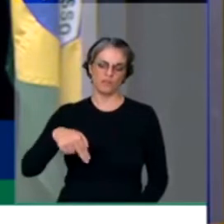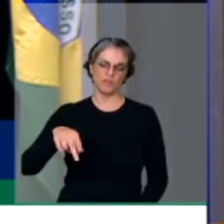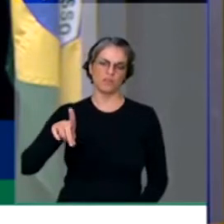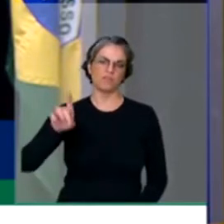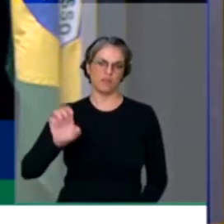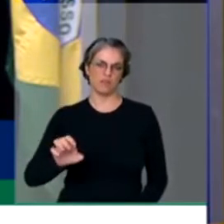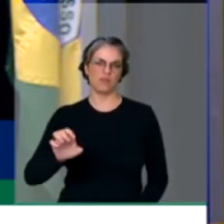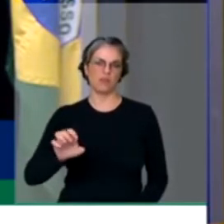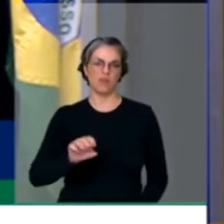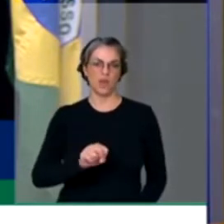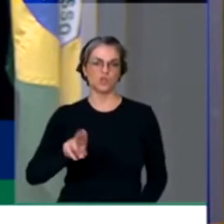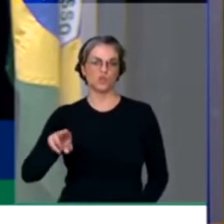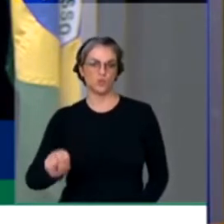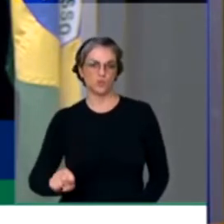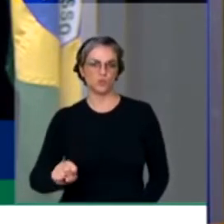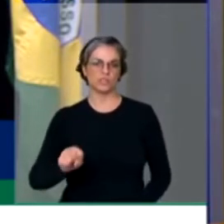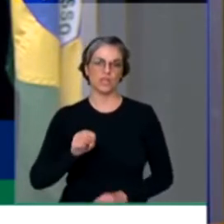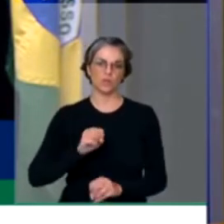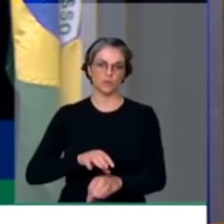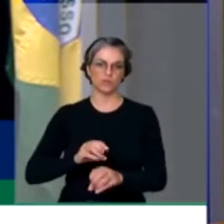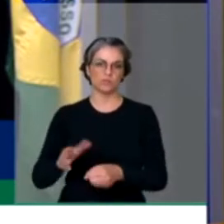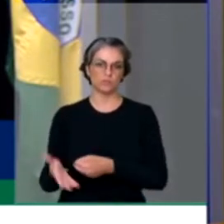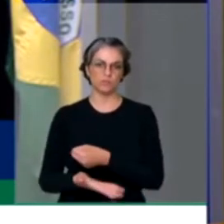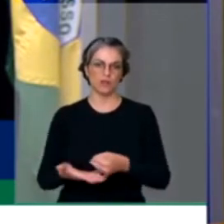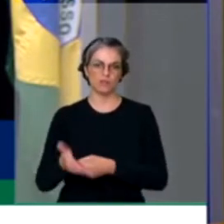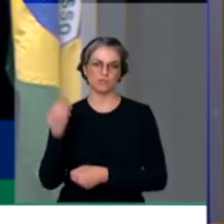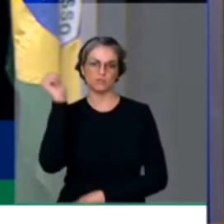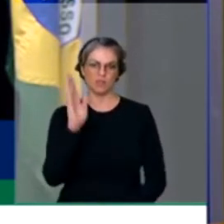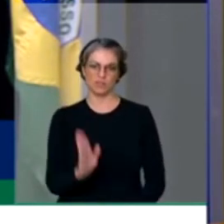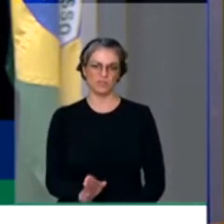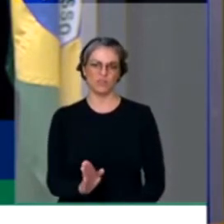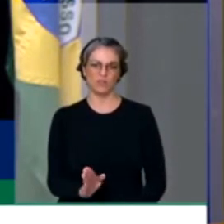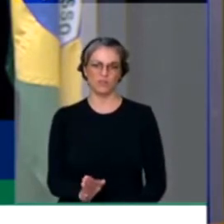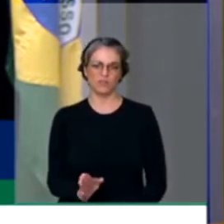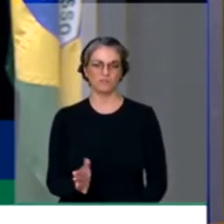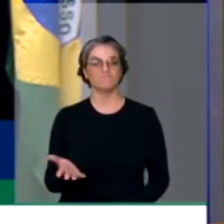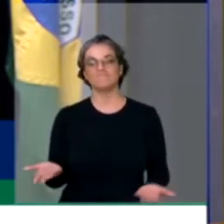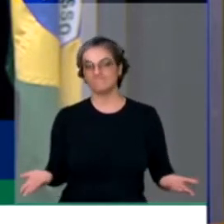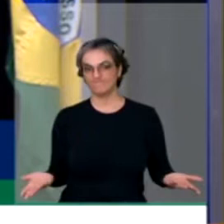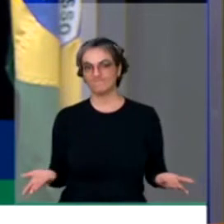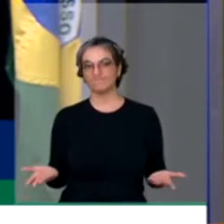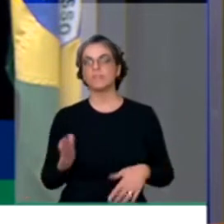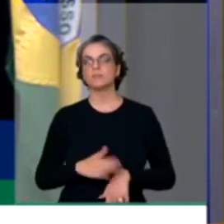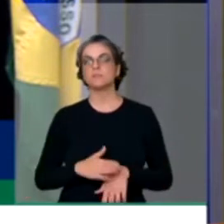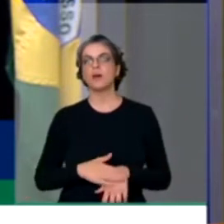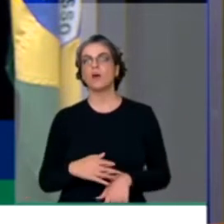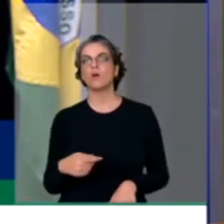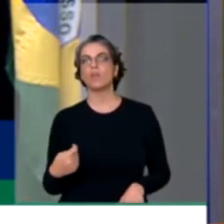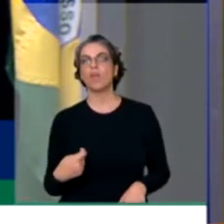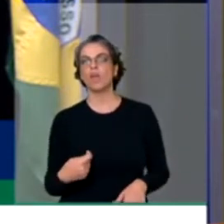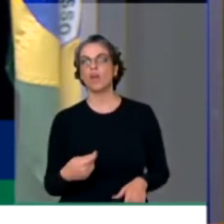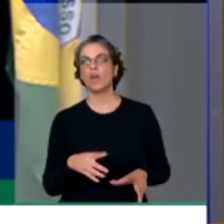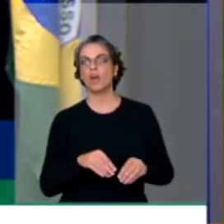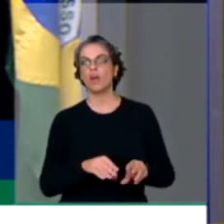FNDE, o SUS e a educação básica do Brasil nas mãos de